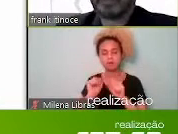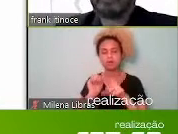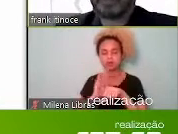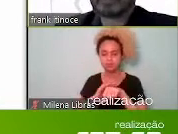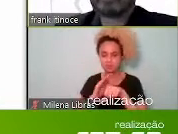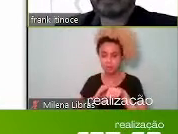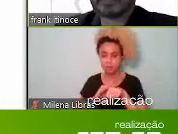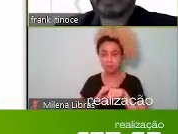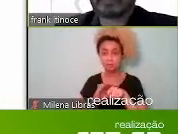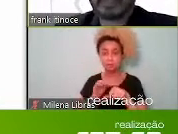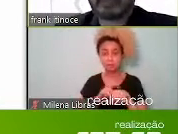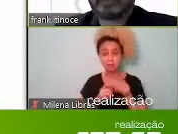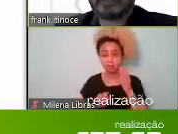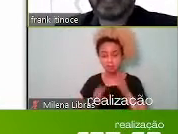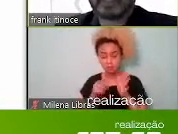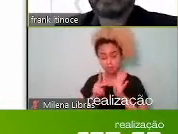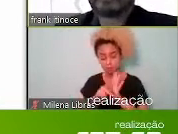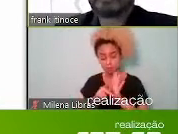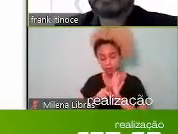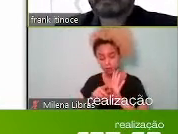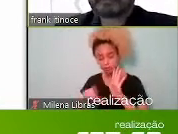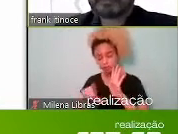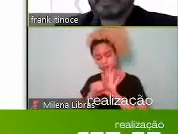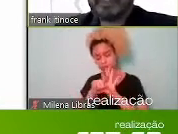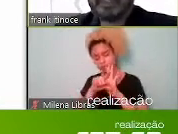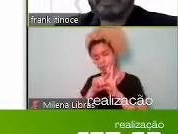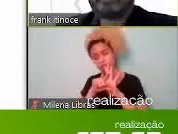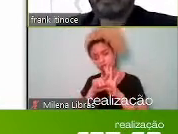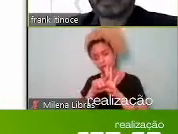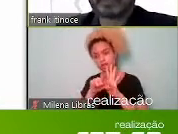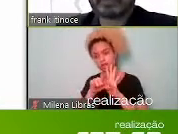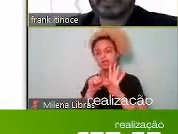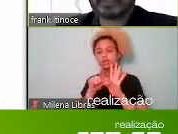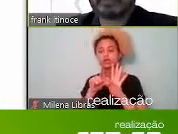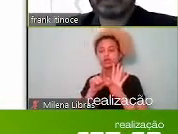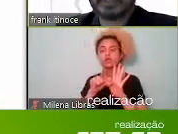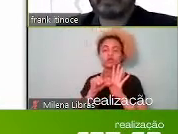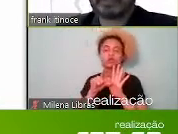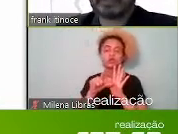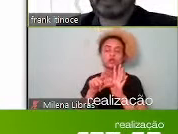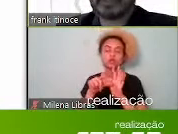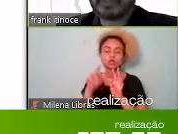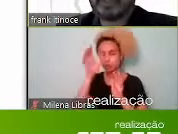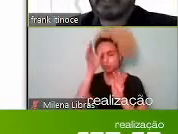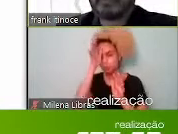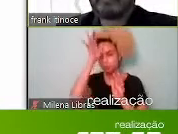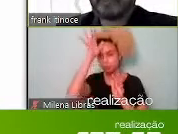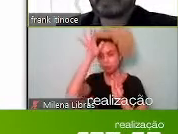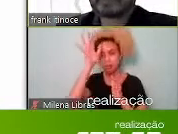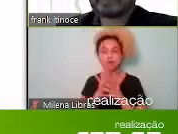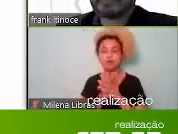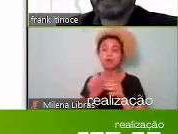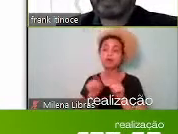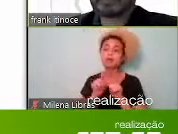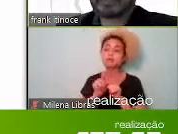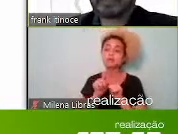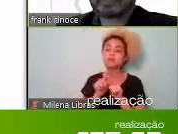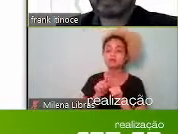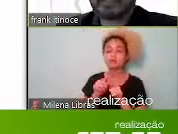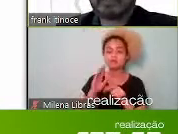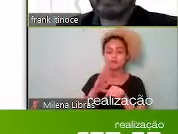momento, pega-se o projeto legal do bombeiro, deriva em projetos executivos e faz-se